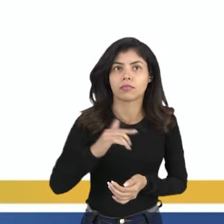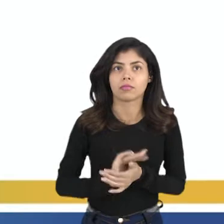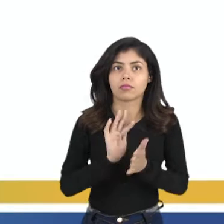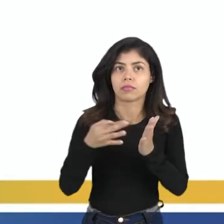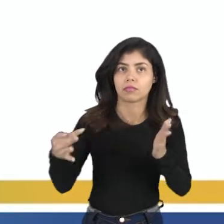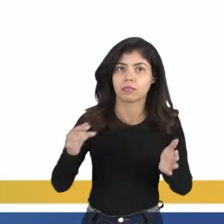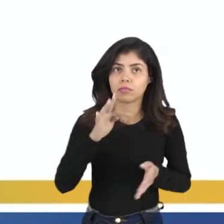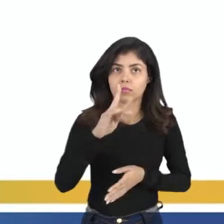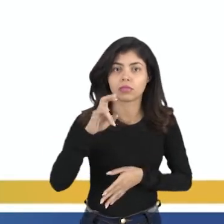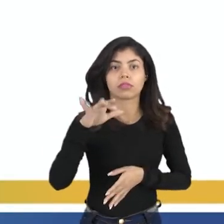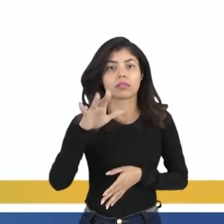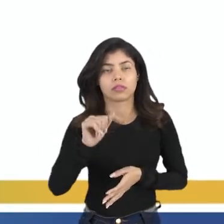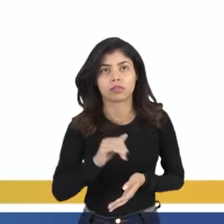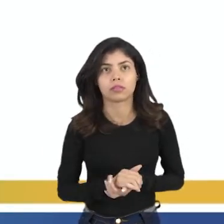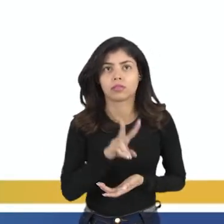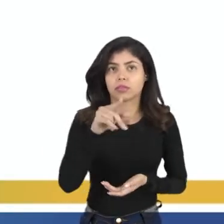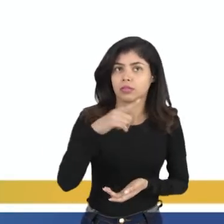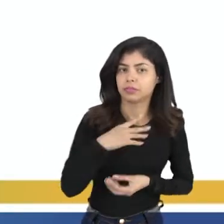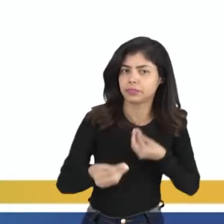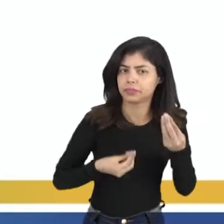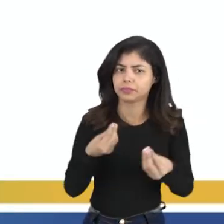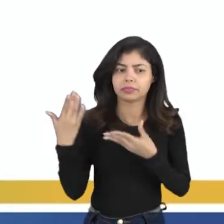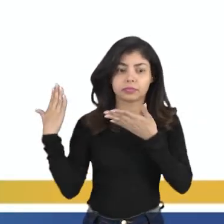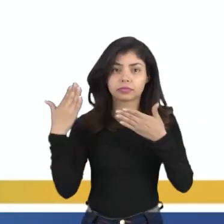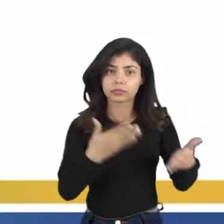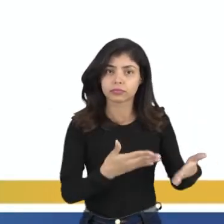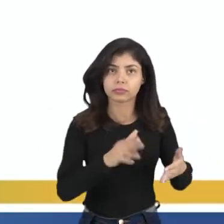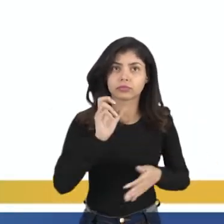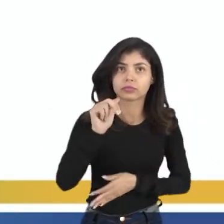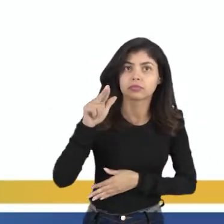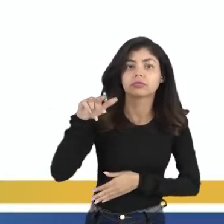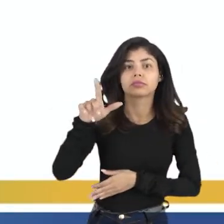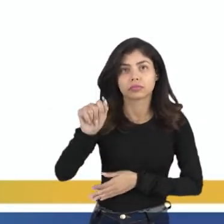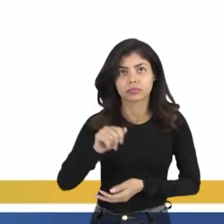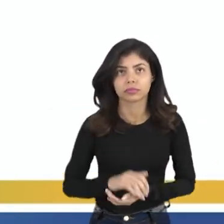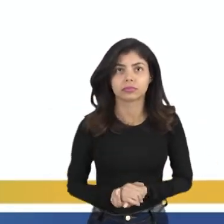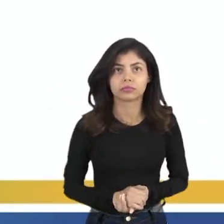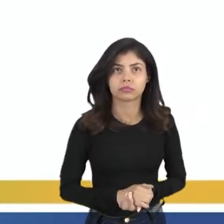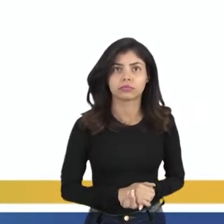ter a função fática, que vai ter como objetivo o canal,